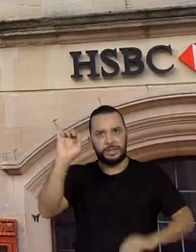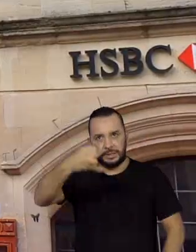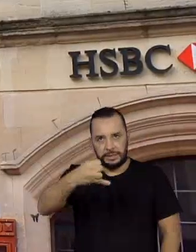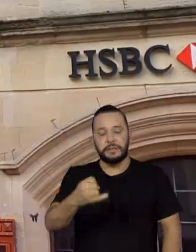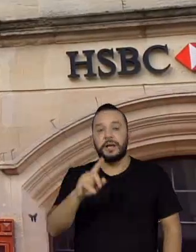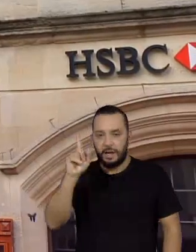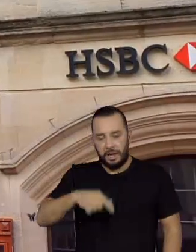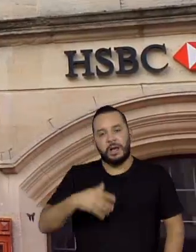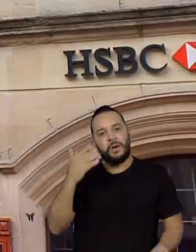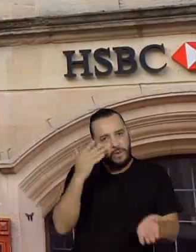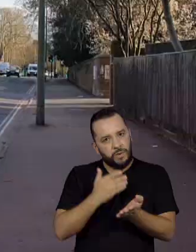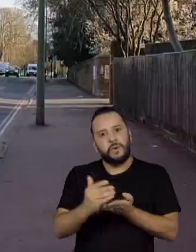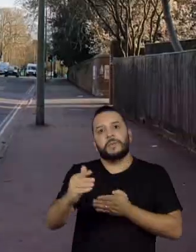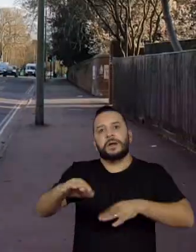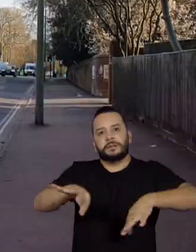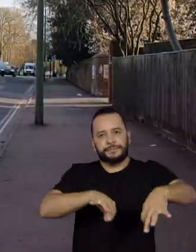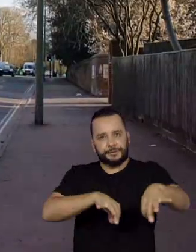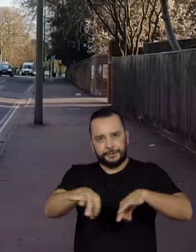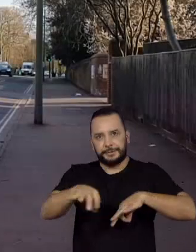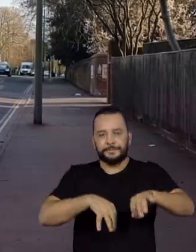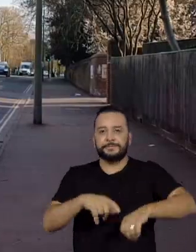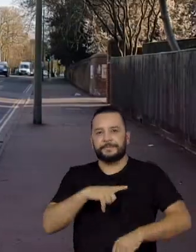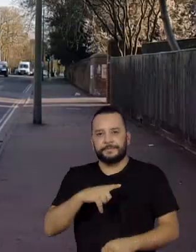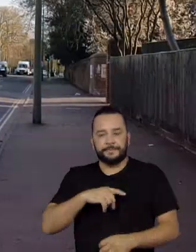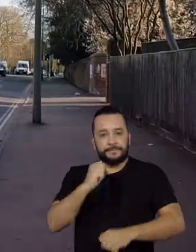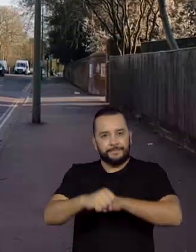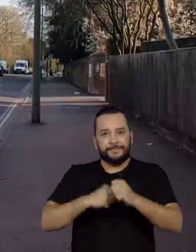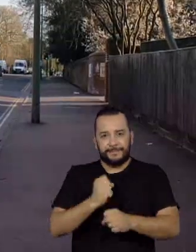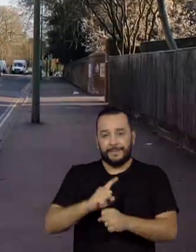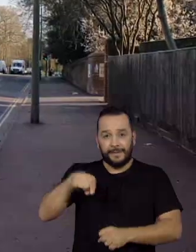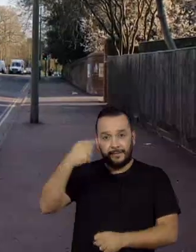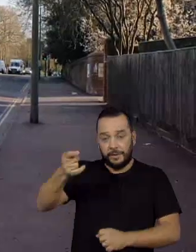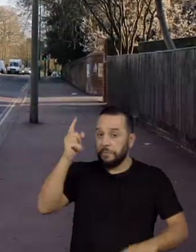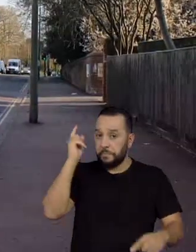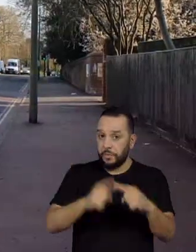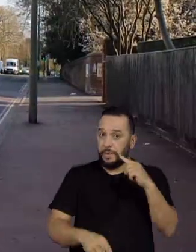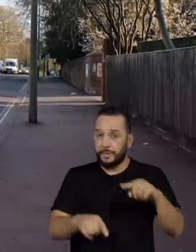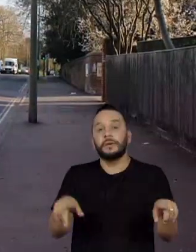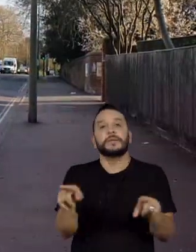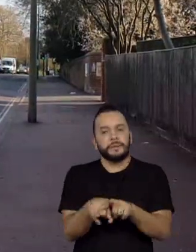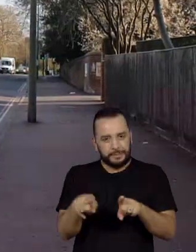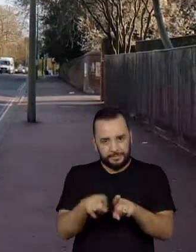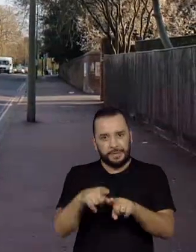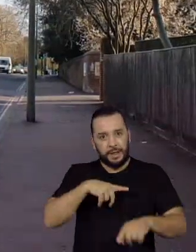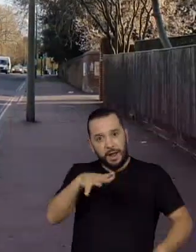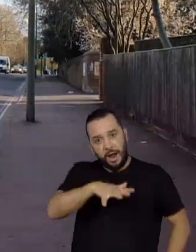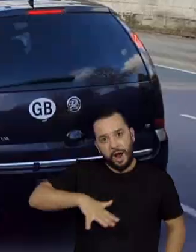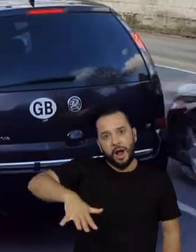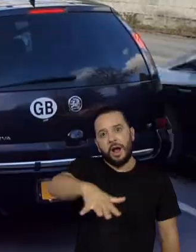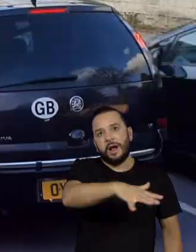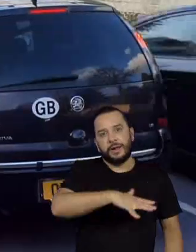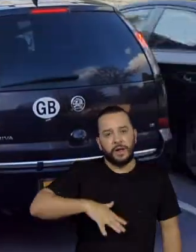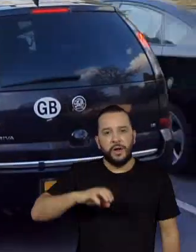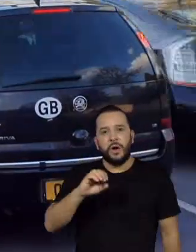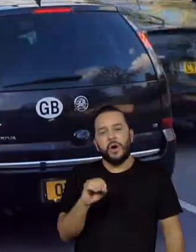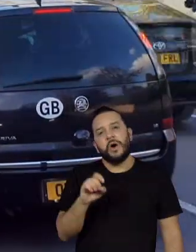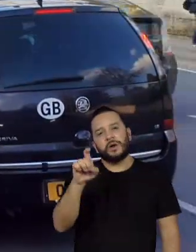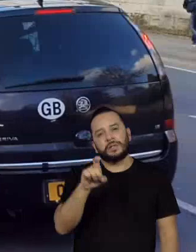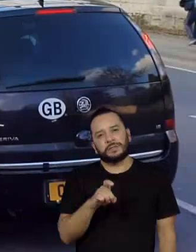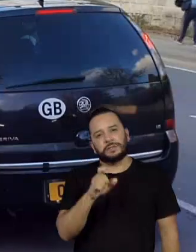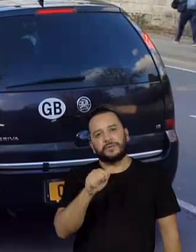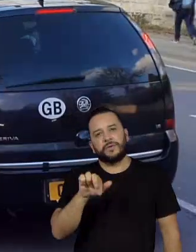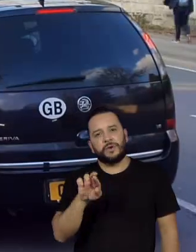é a etapa inicial do plano. A partir do próximo ano, a proibição vai se estender pela maior parte de Oxford, o que deve